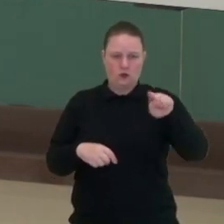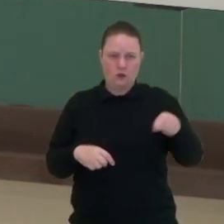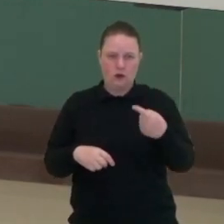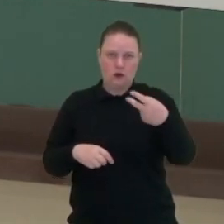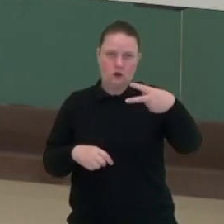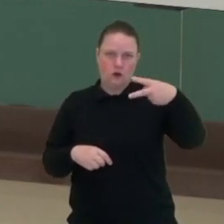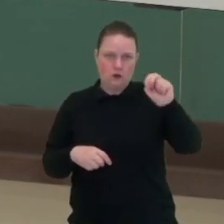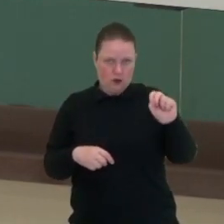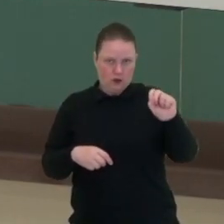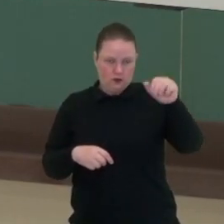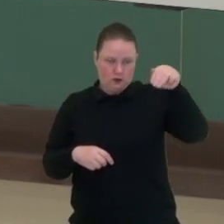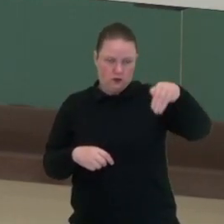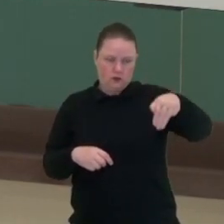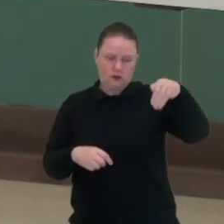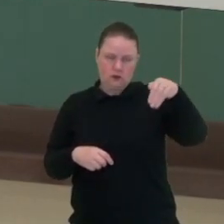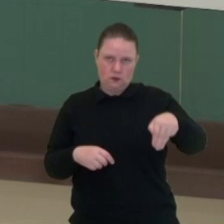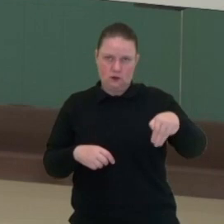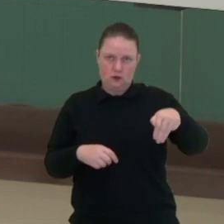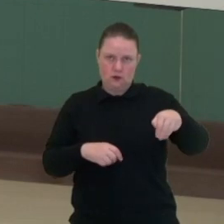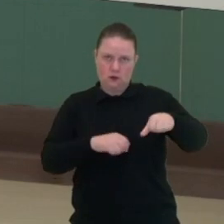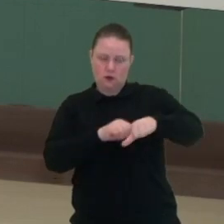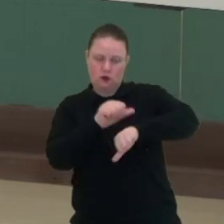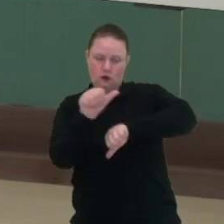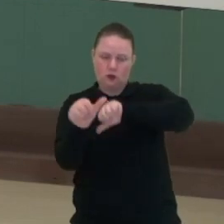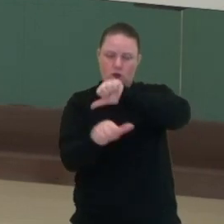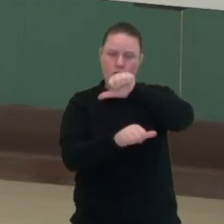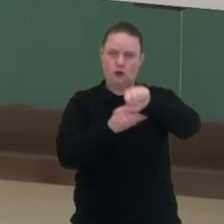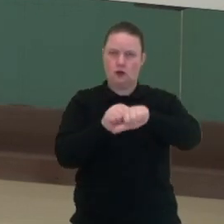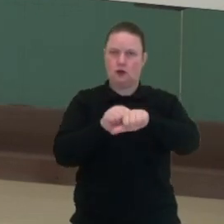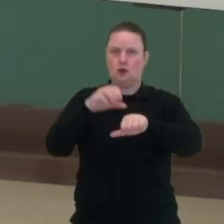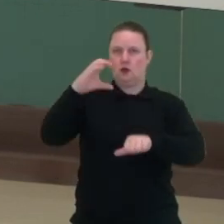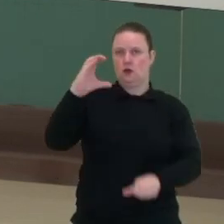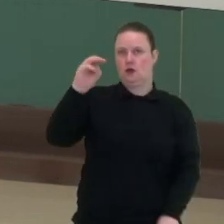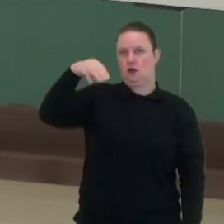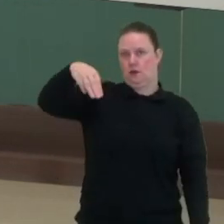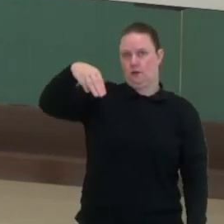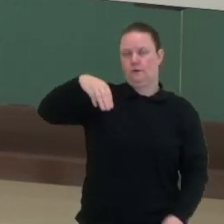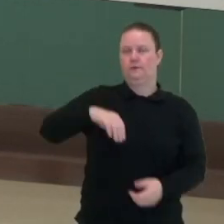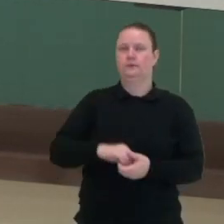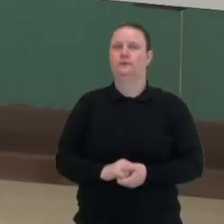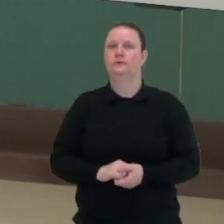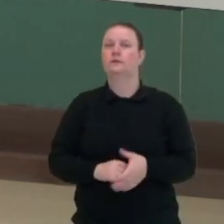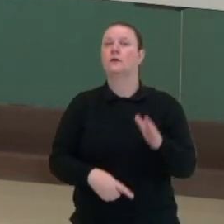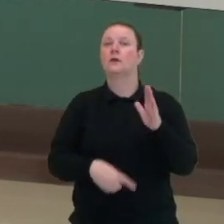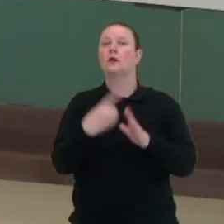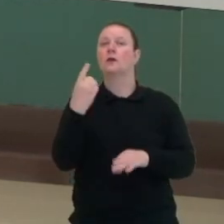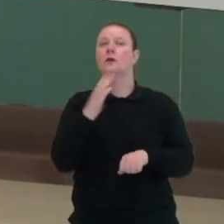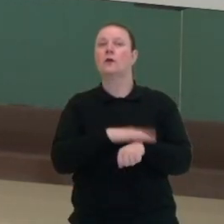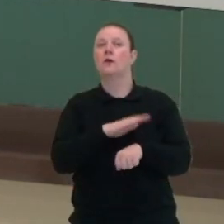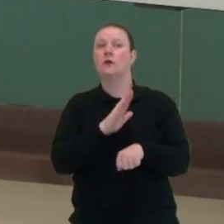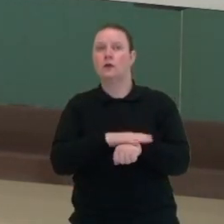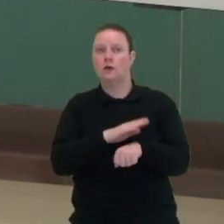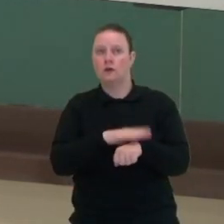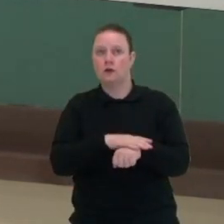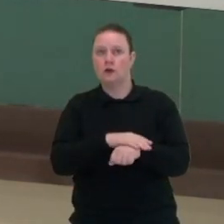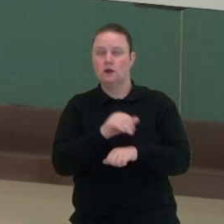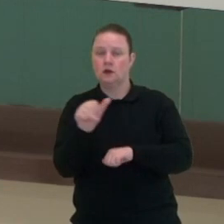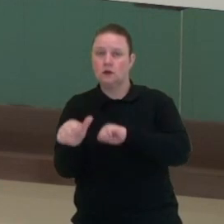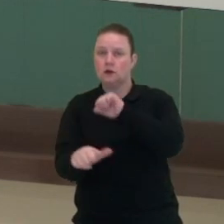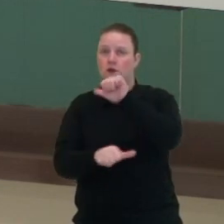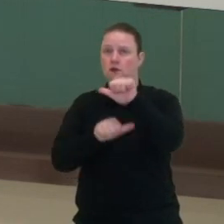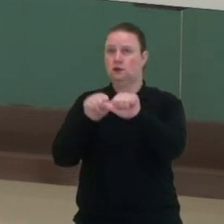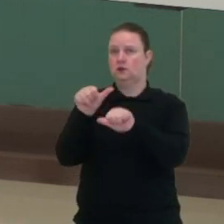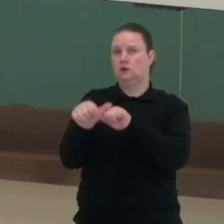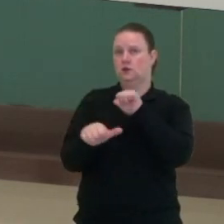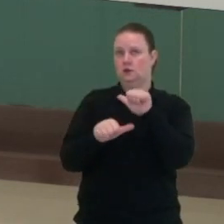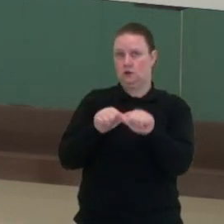esse 1,20 m para centímetros, ok? Então, o primeiro passo, fazer a